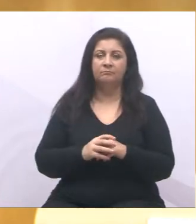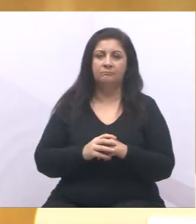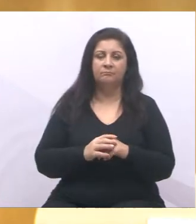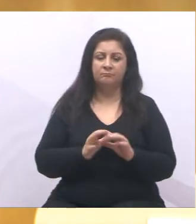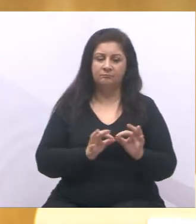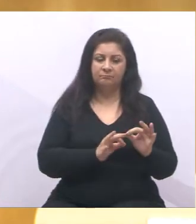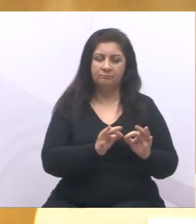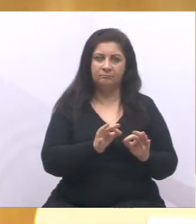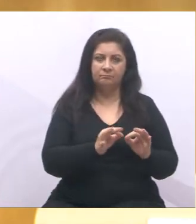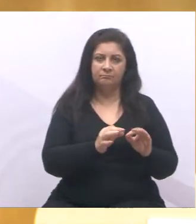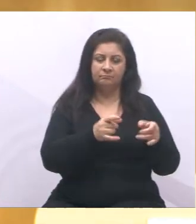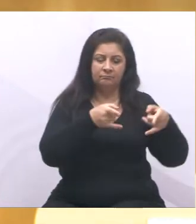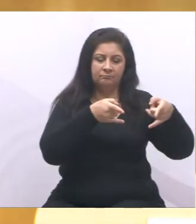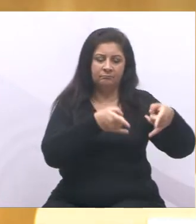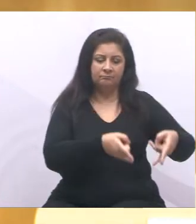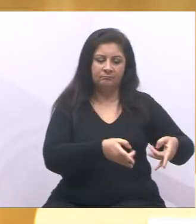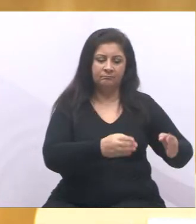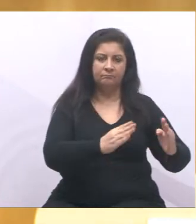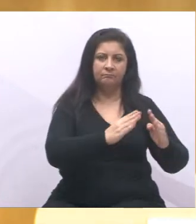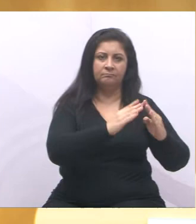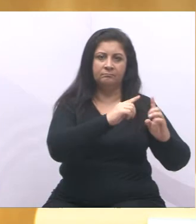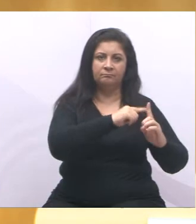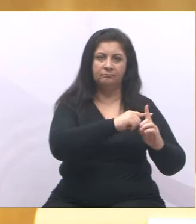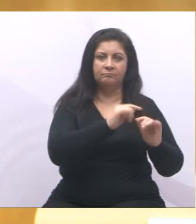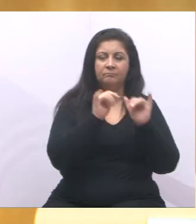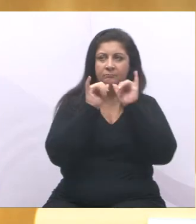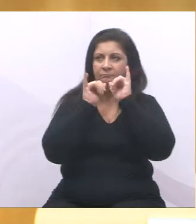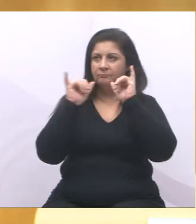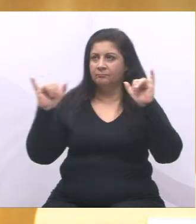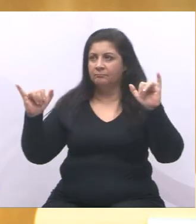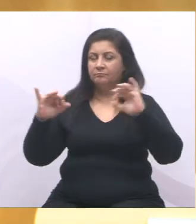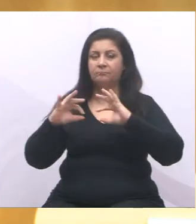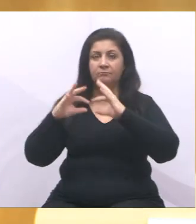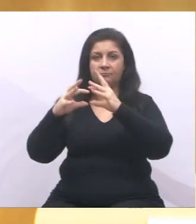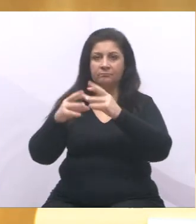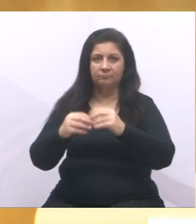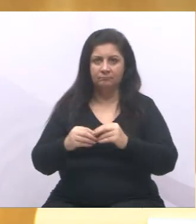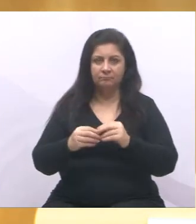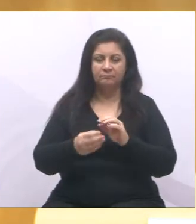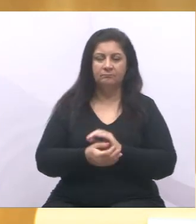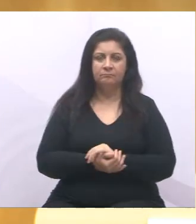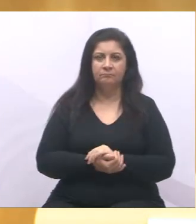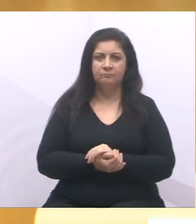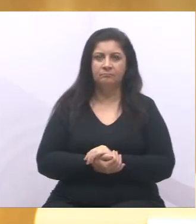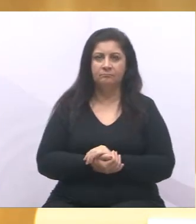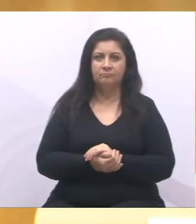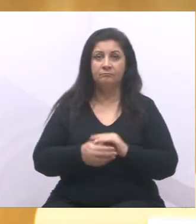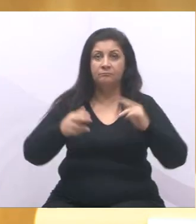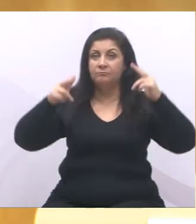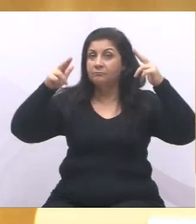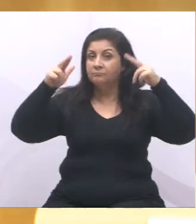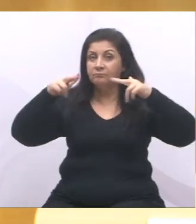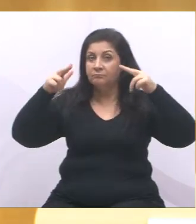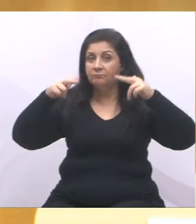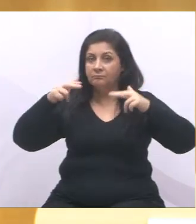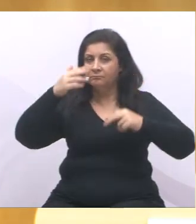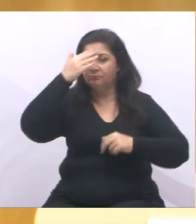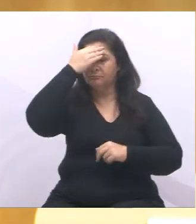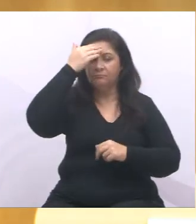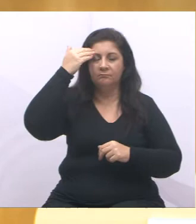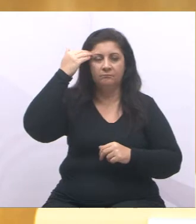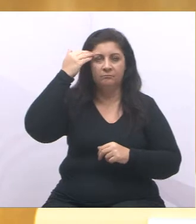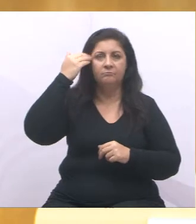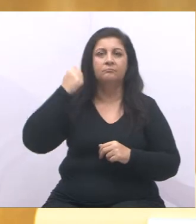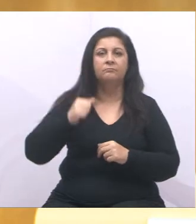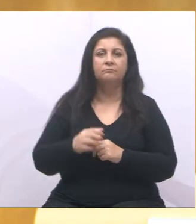cemitério, proclamava àqueles que estavam presentes naquele ato a não esquecer jamais